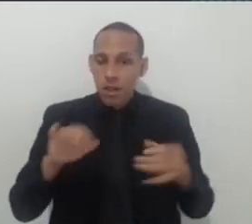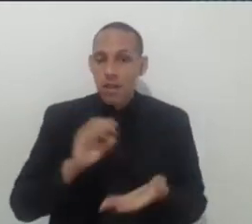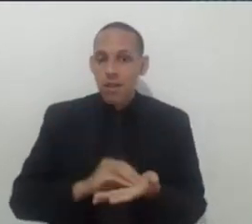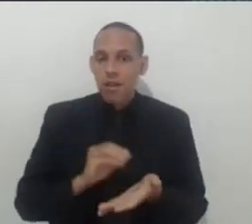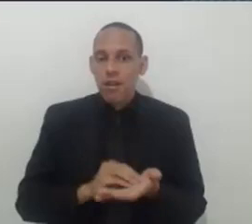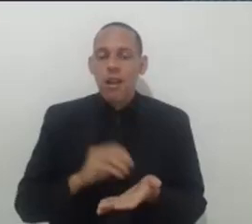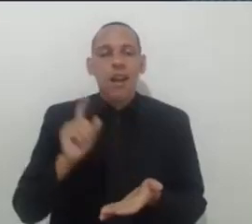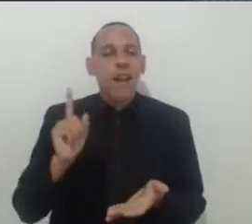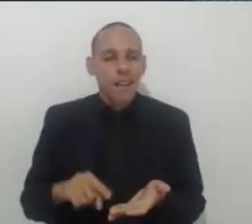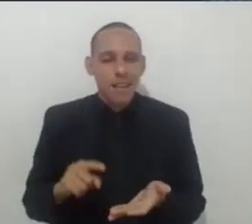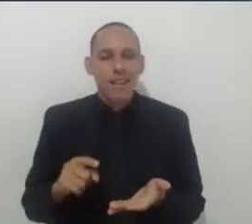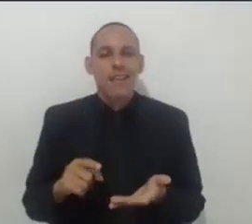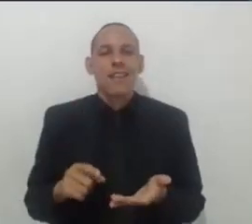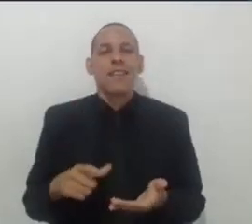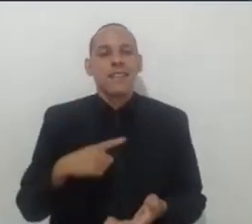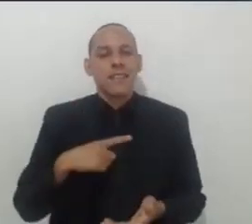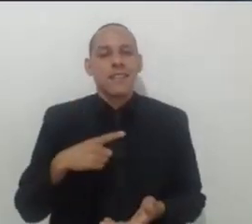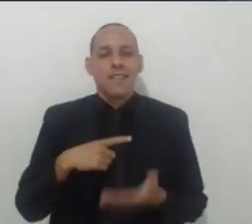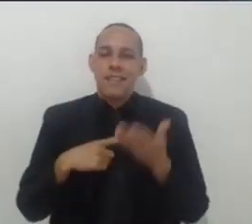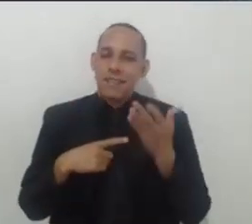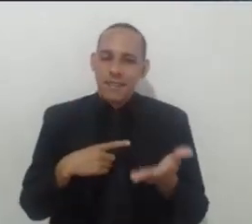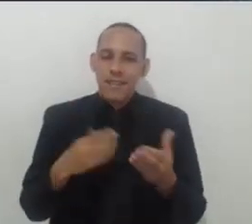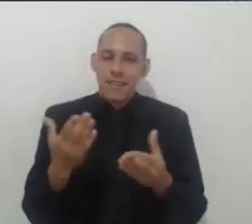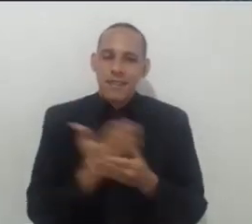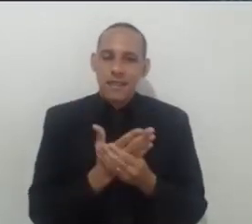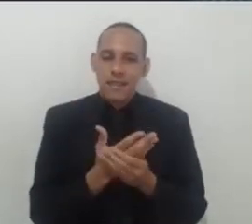que existe nesses autos.